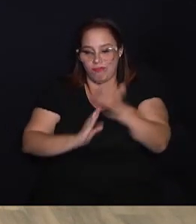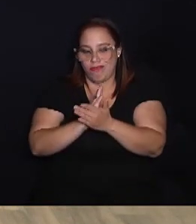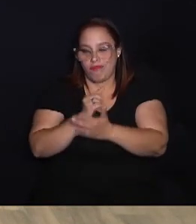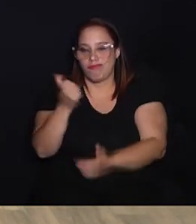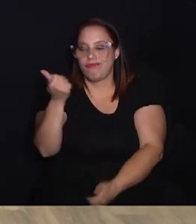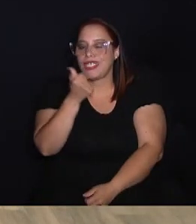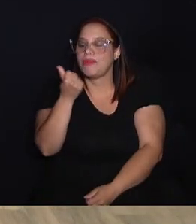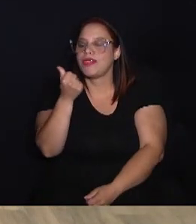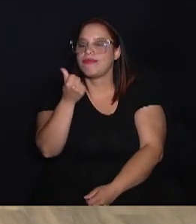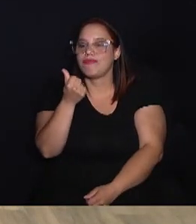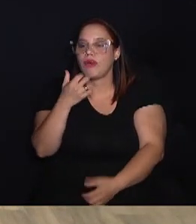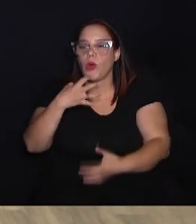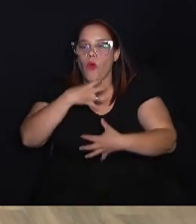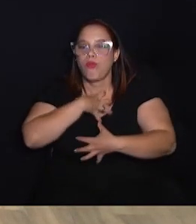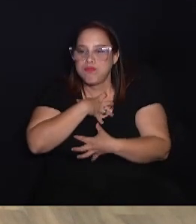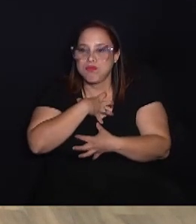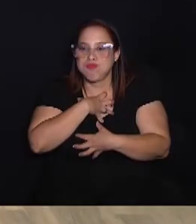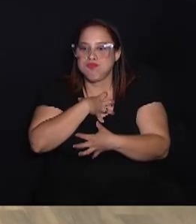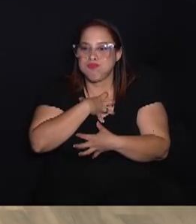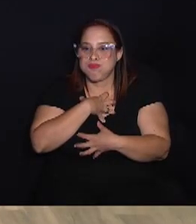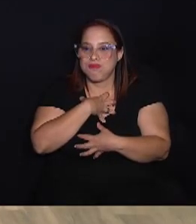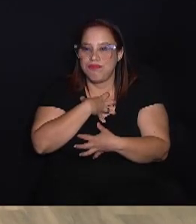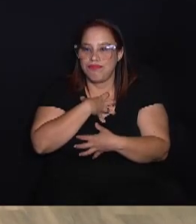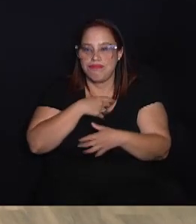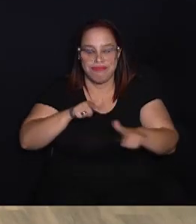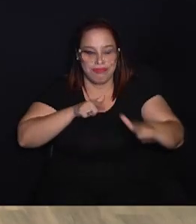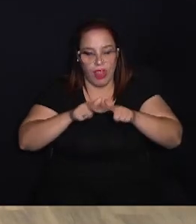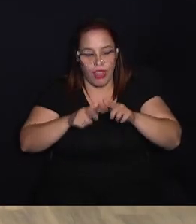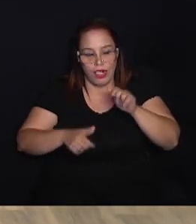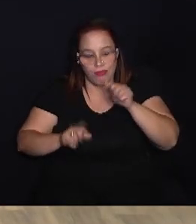de Campinas, o vereador Luiz Rossini, que com